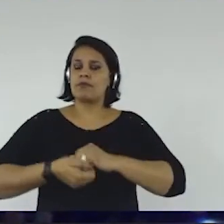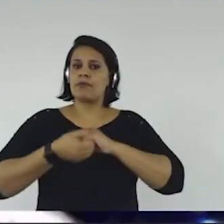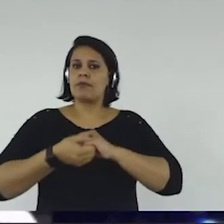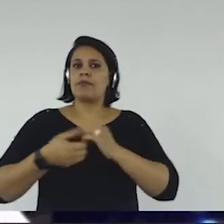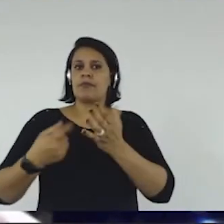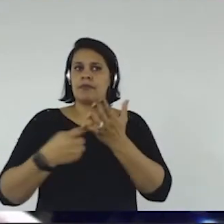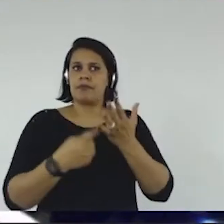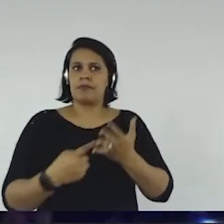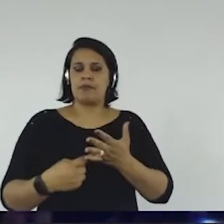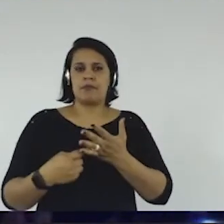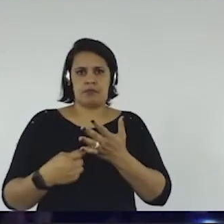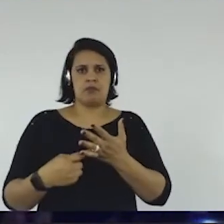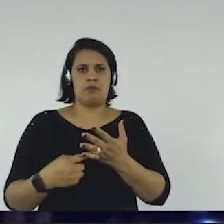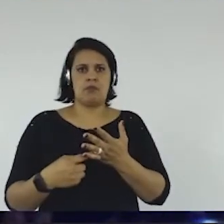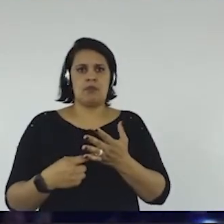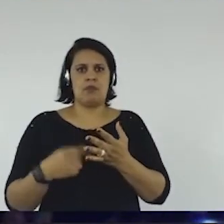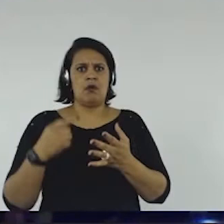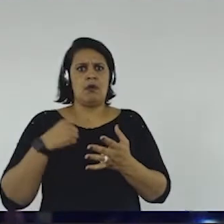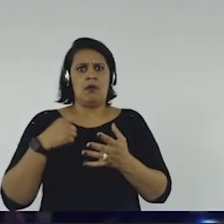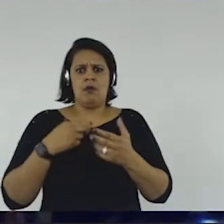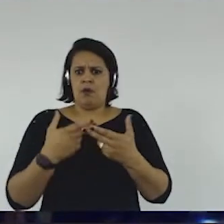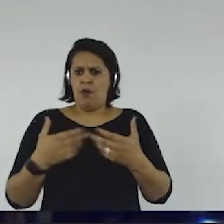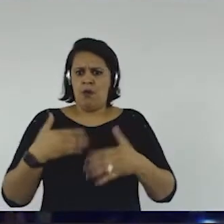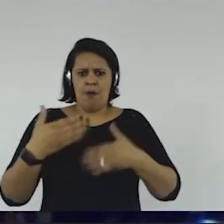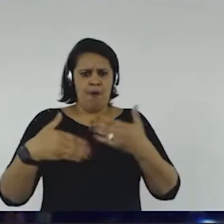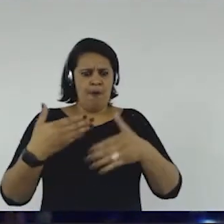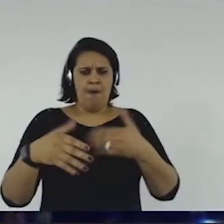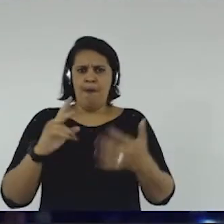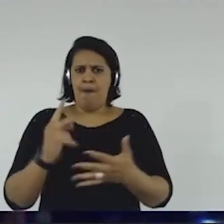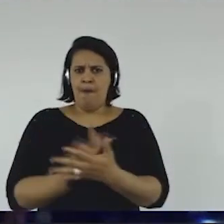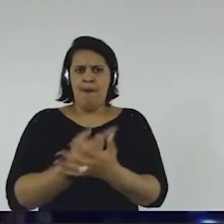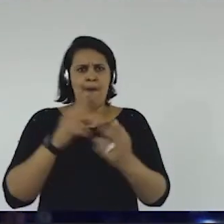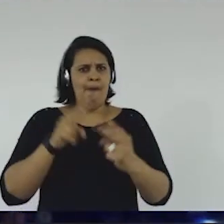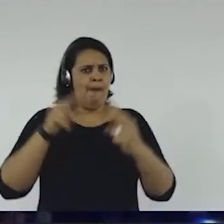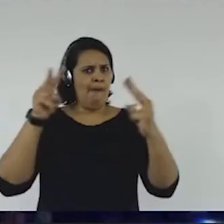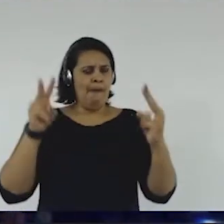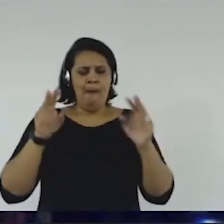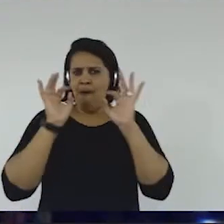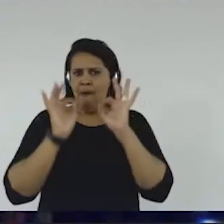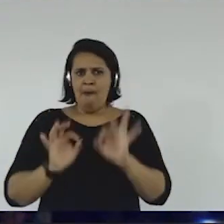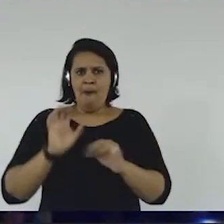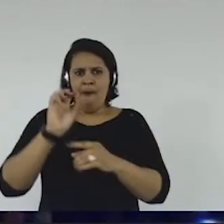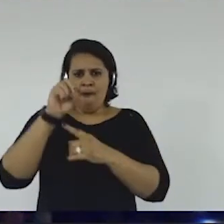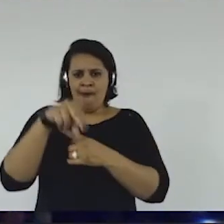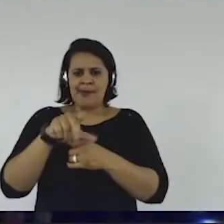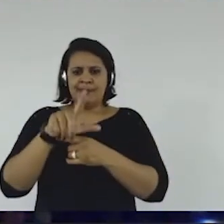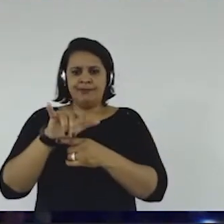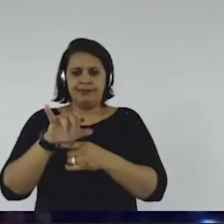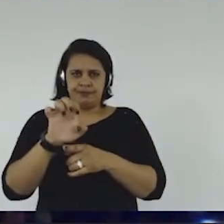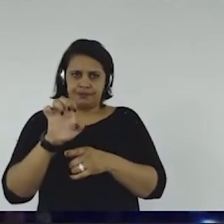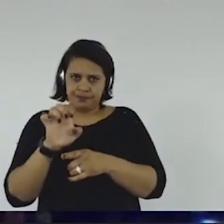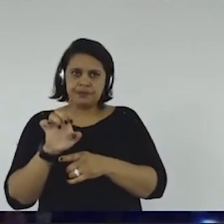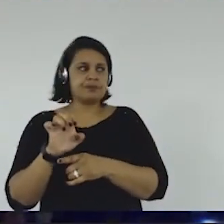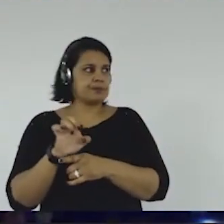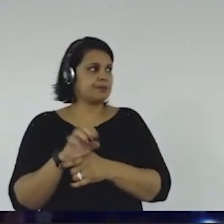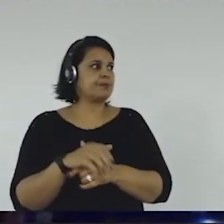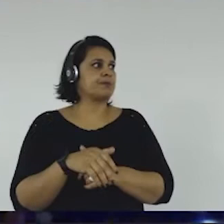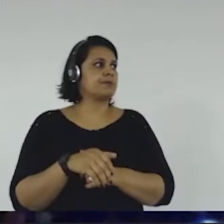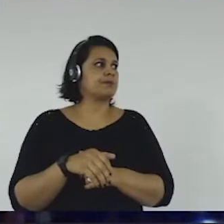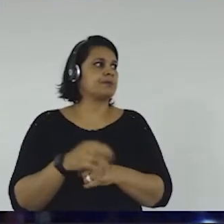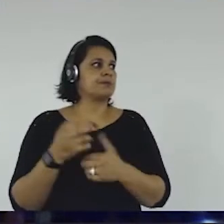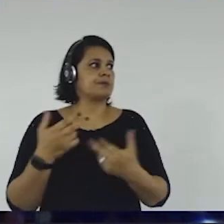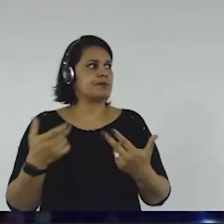Procedimentos de mediação sendo feitos totalmente online, procedimentos de arbitragem sendo feitos desta forma